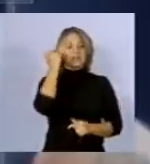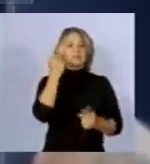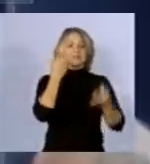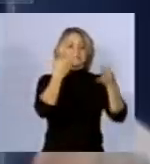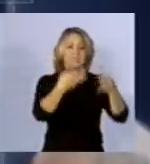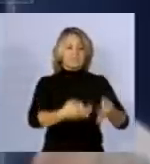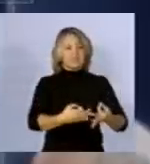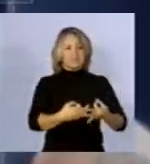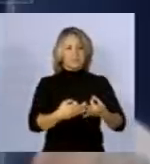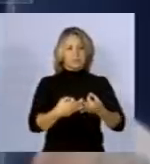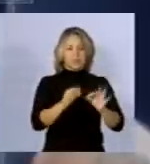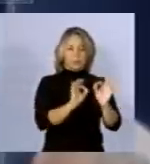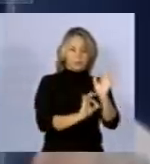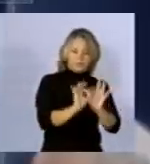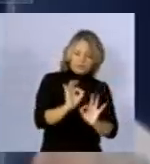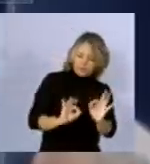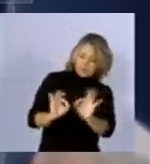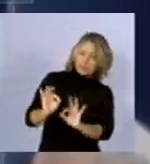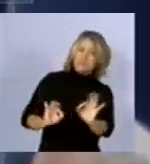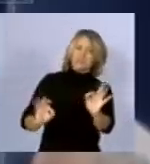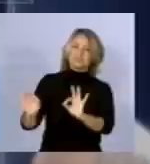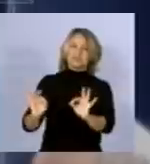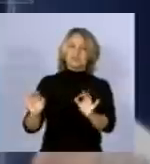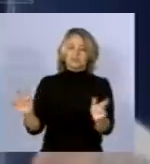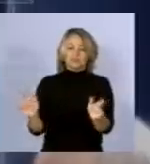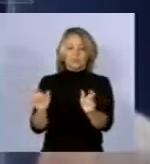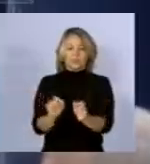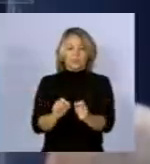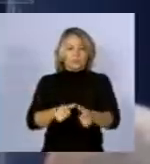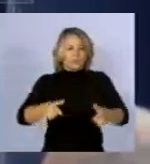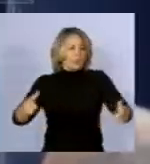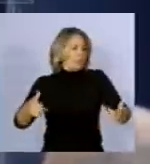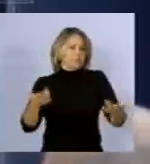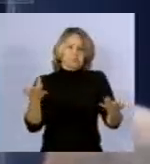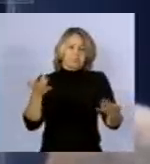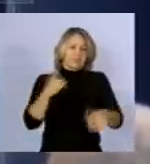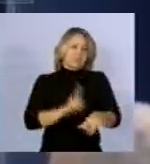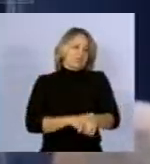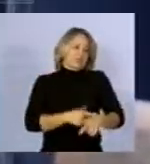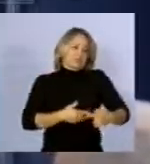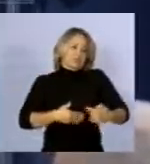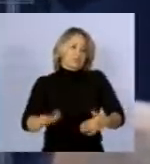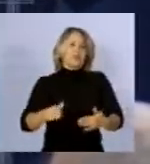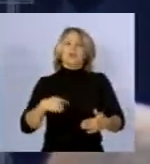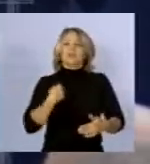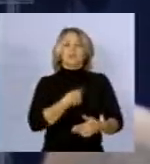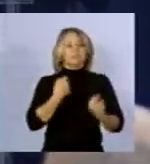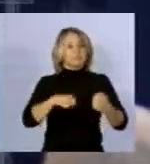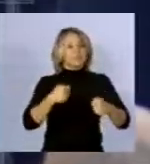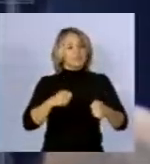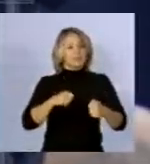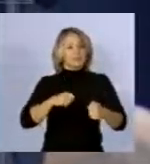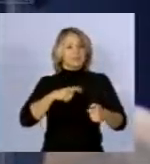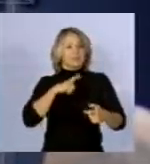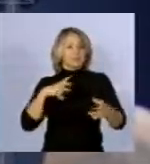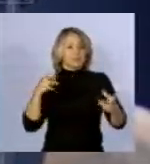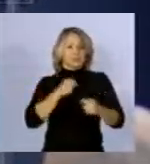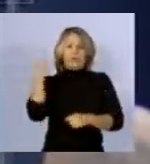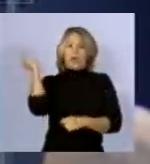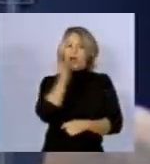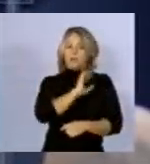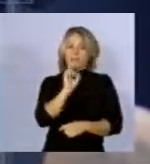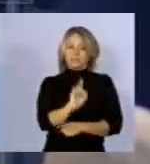eh medidas de curto médio e longo prazo a gente não precisa salvar tudo e